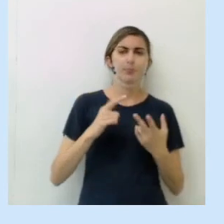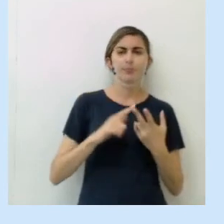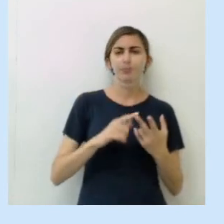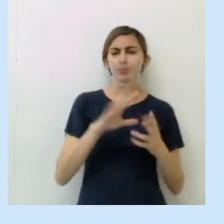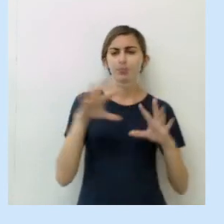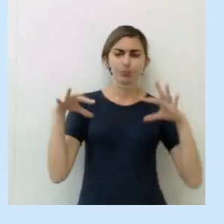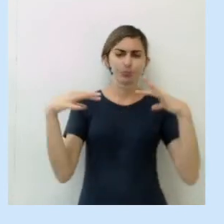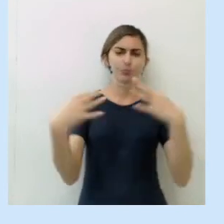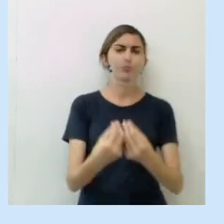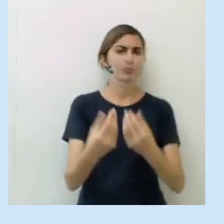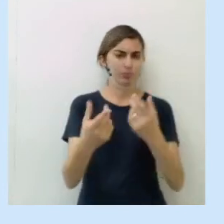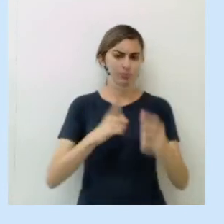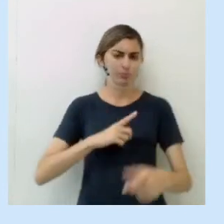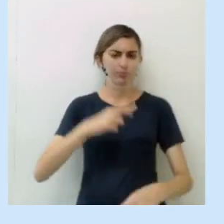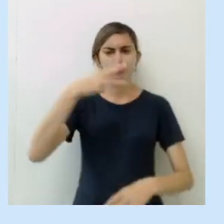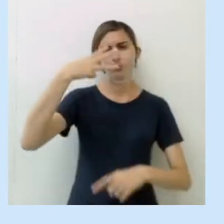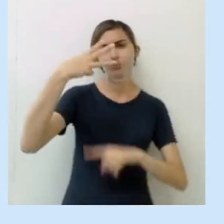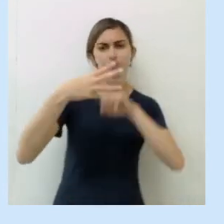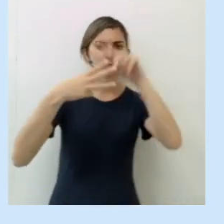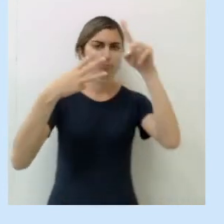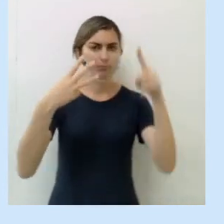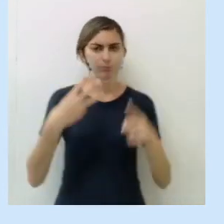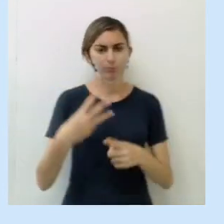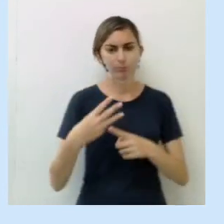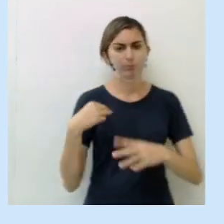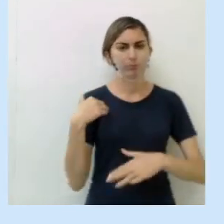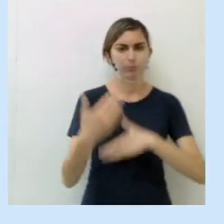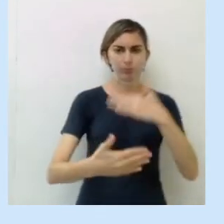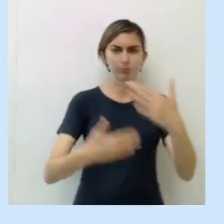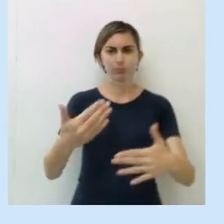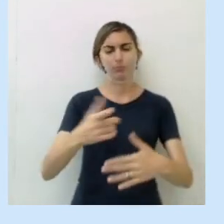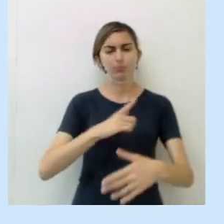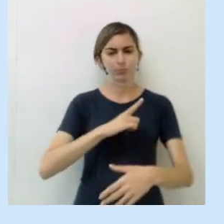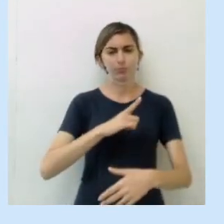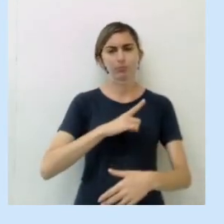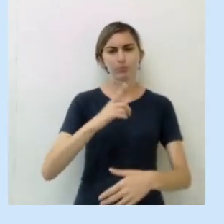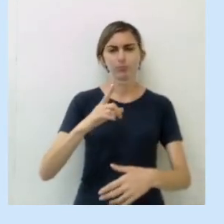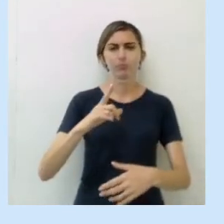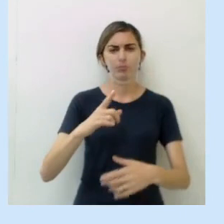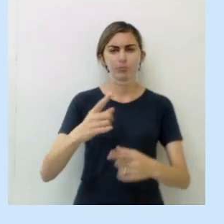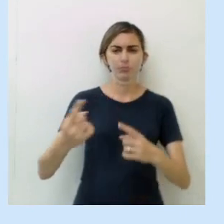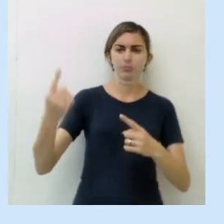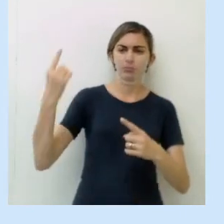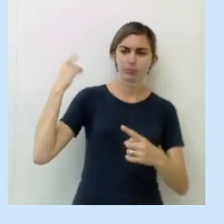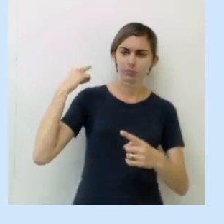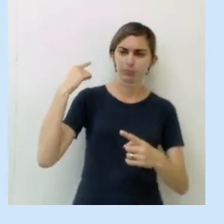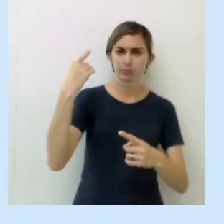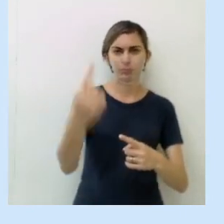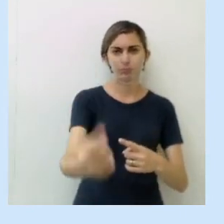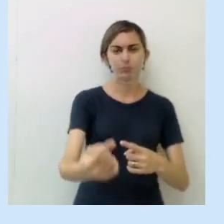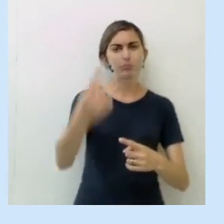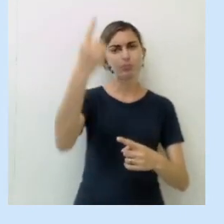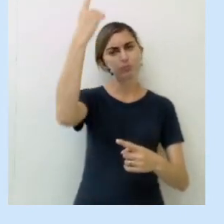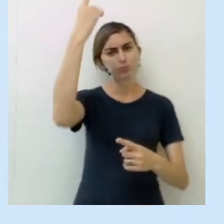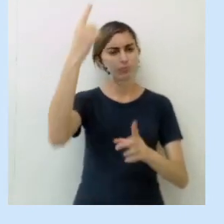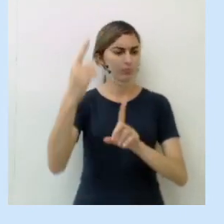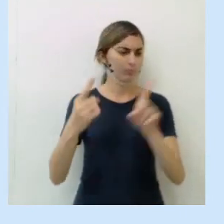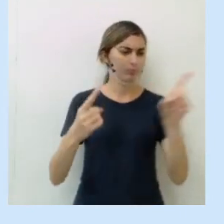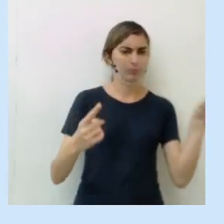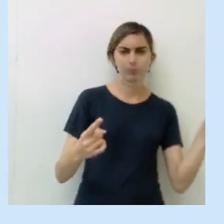tridimensional. Todas elas têm 3 dimensões no processo. Ou seja, eu tenho eixos para trás, para frente, para cima e para o